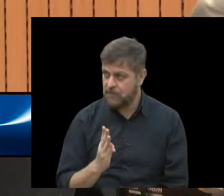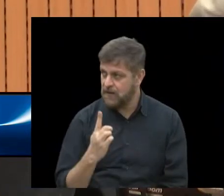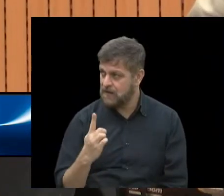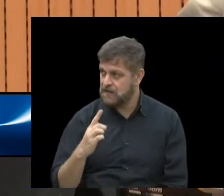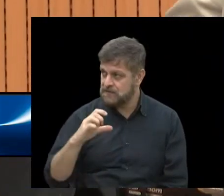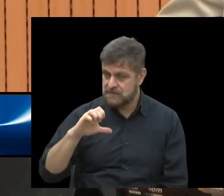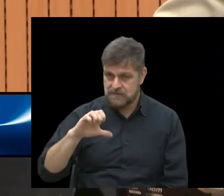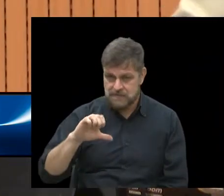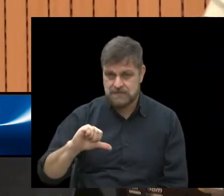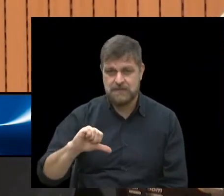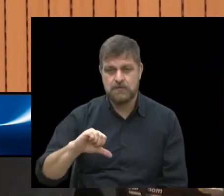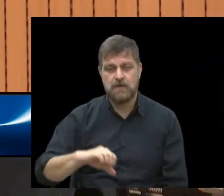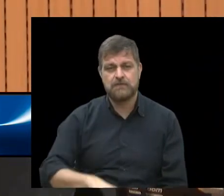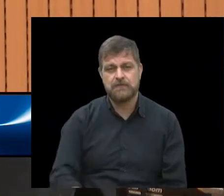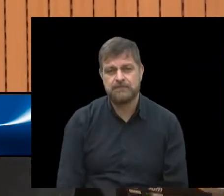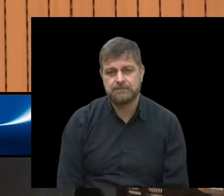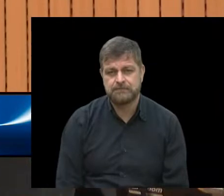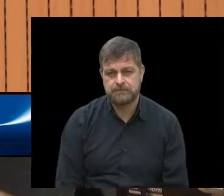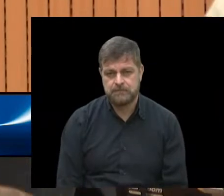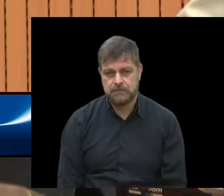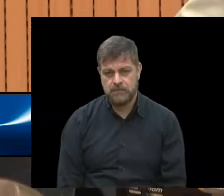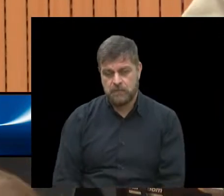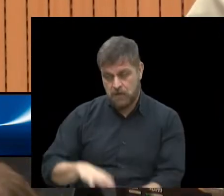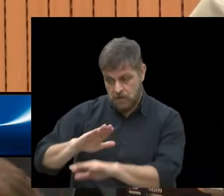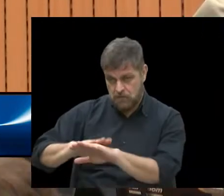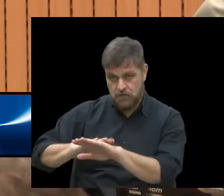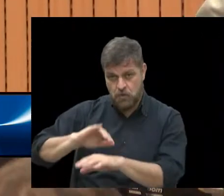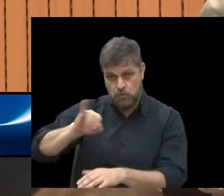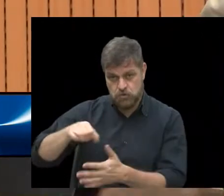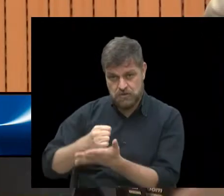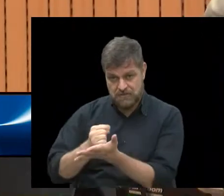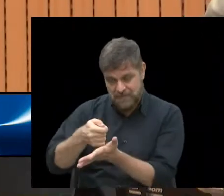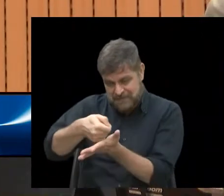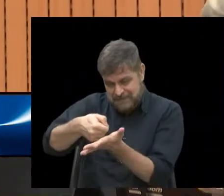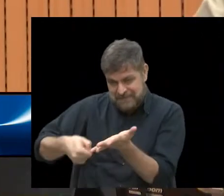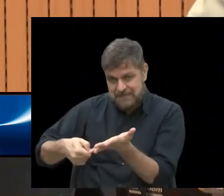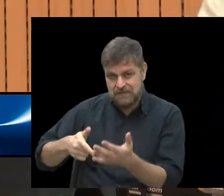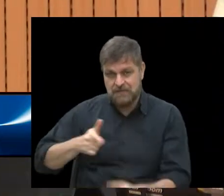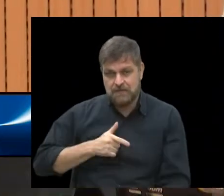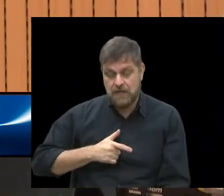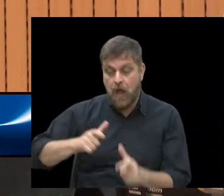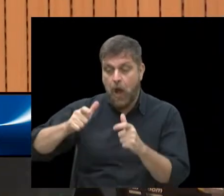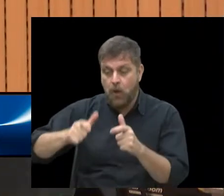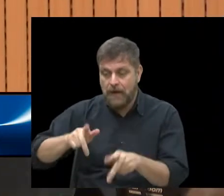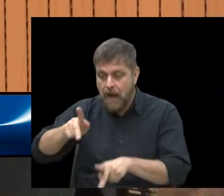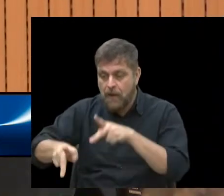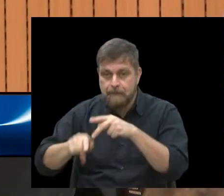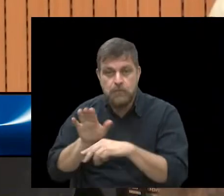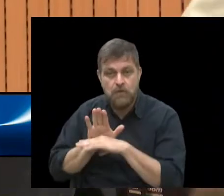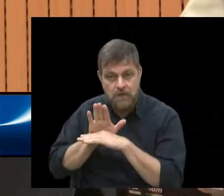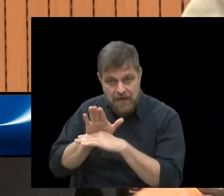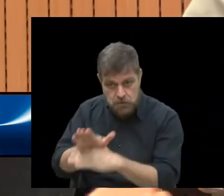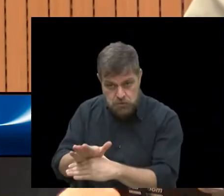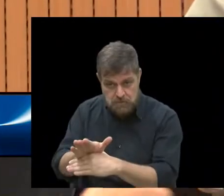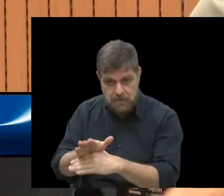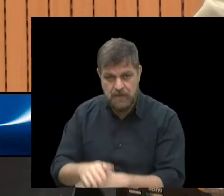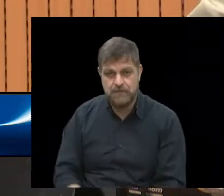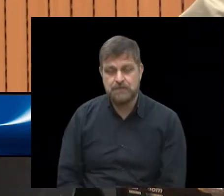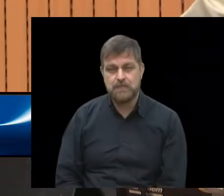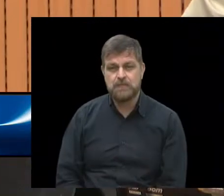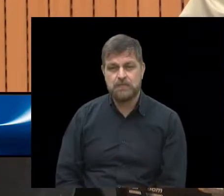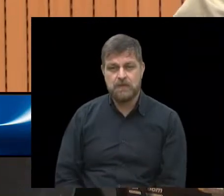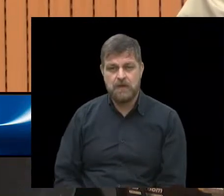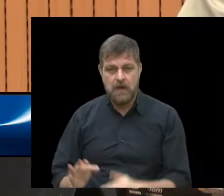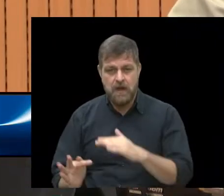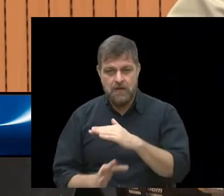58/2019, processo número 229209, de sua autoria, que declara órgão de utilidade pública municipal a